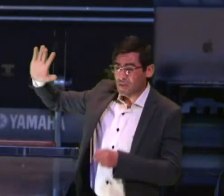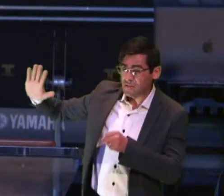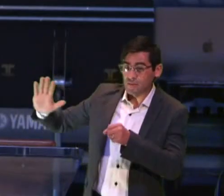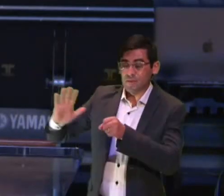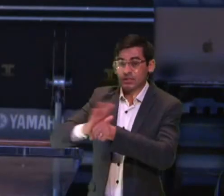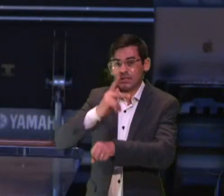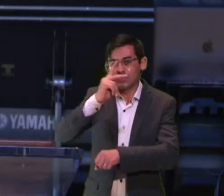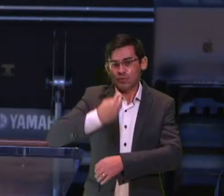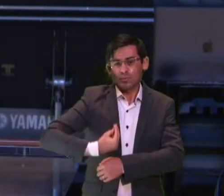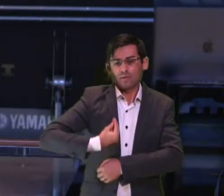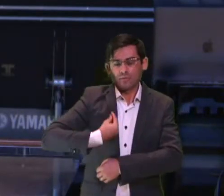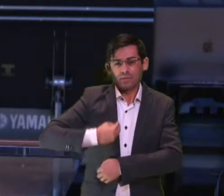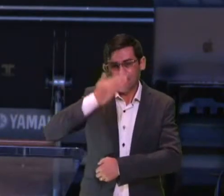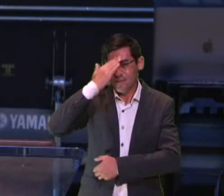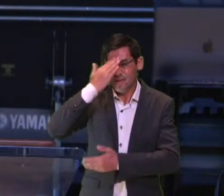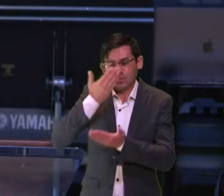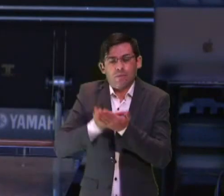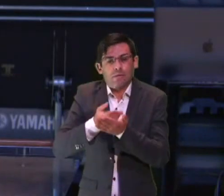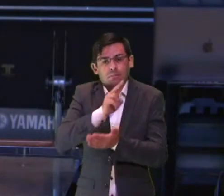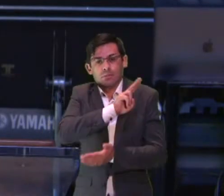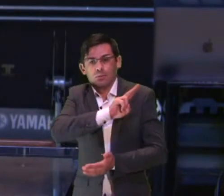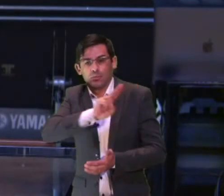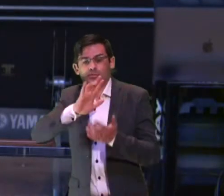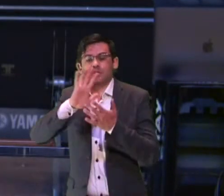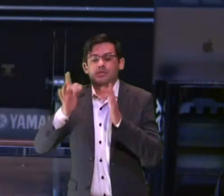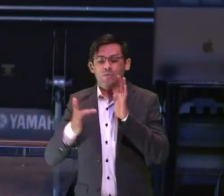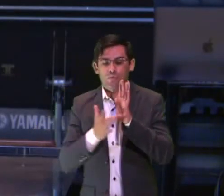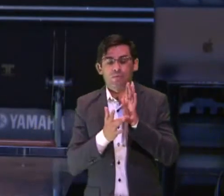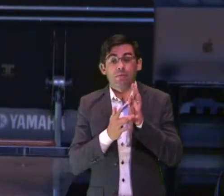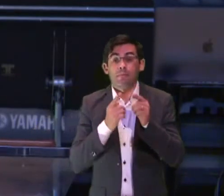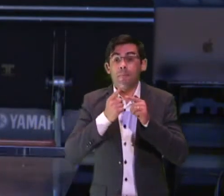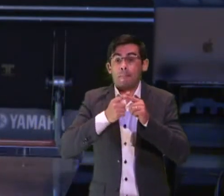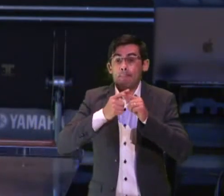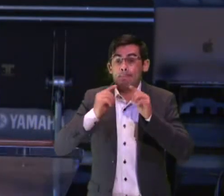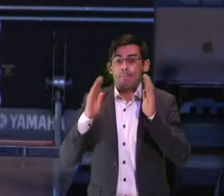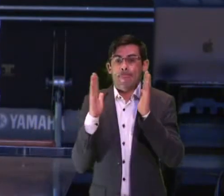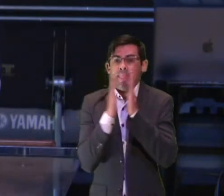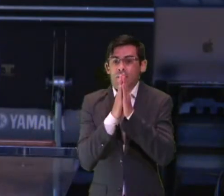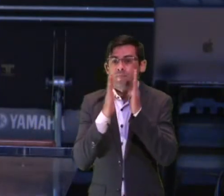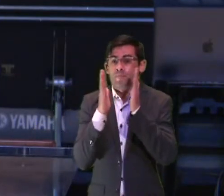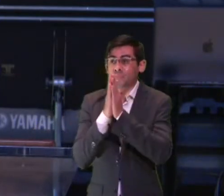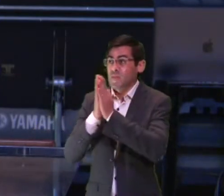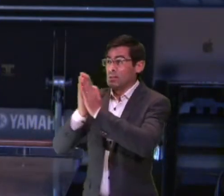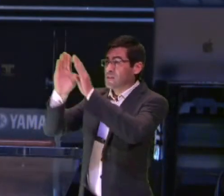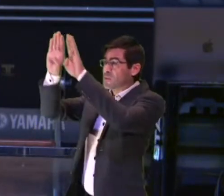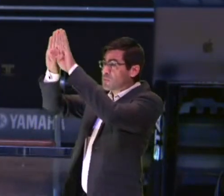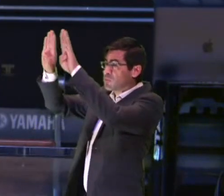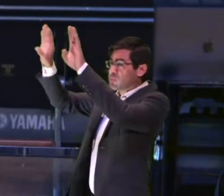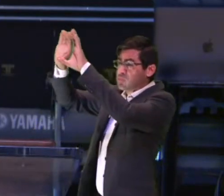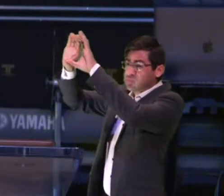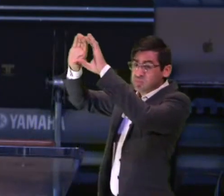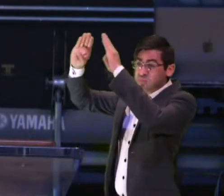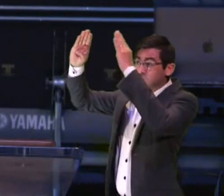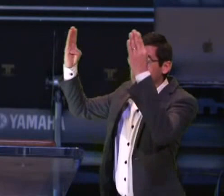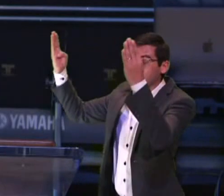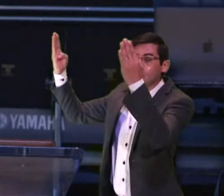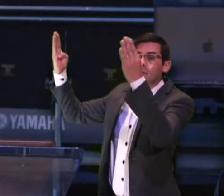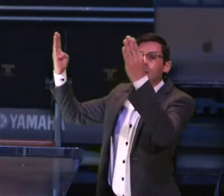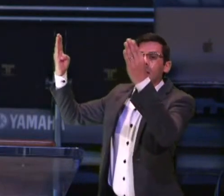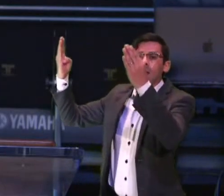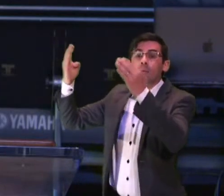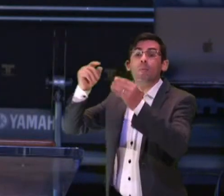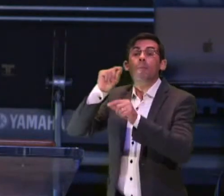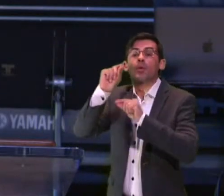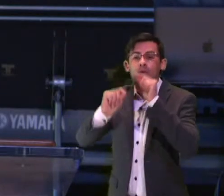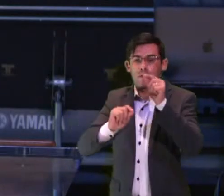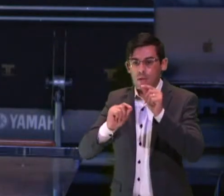sua vida, eu creio, em nome de Jesus. A oração que abre os céus é a oração dos que